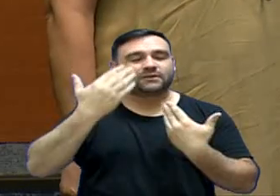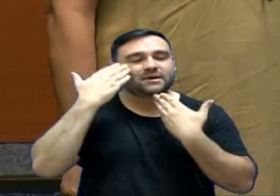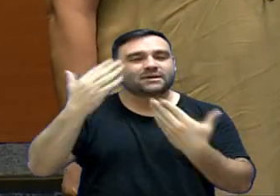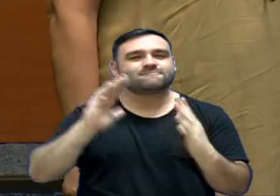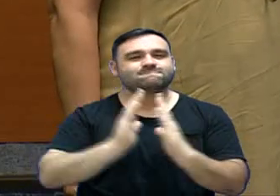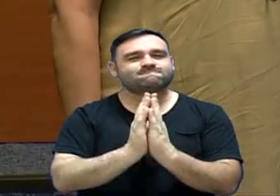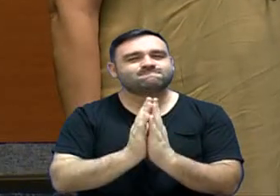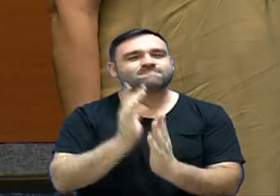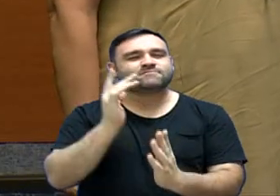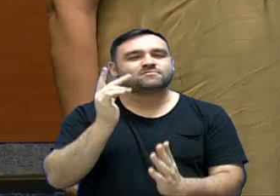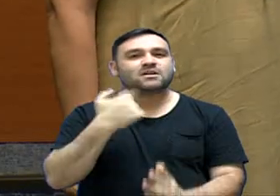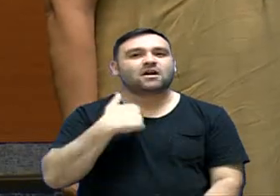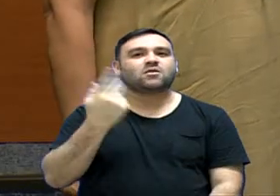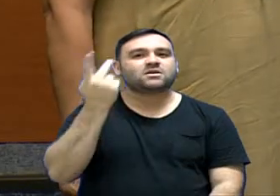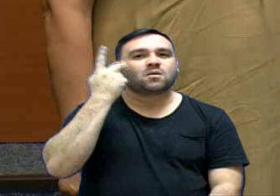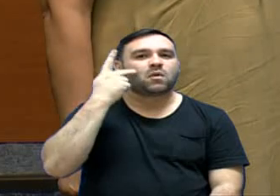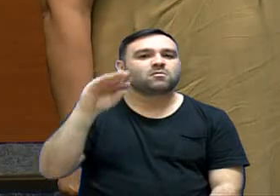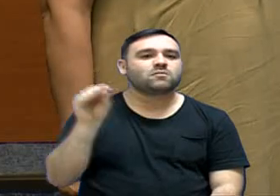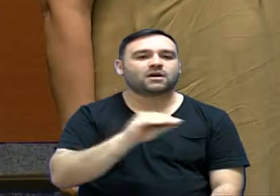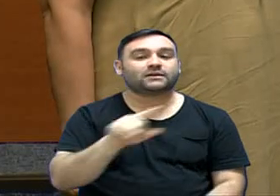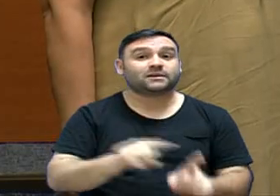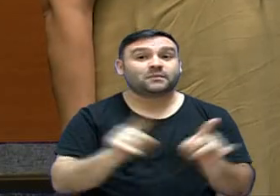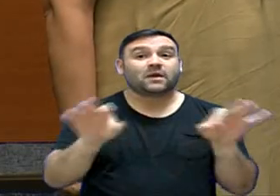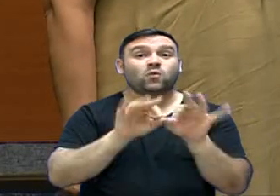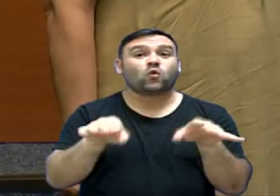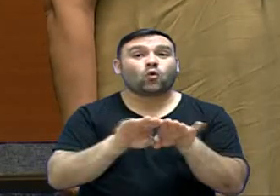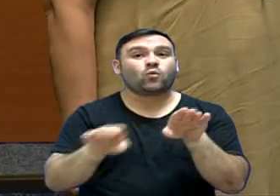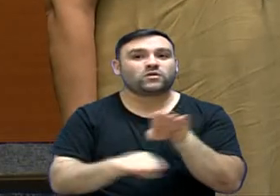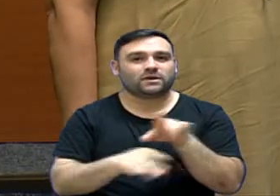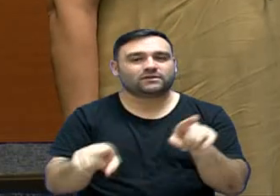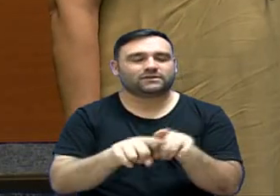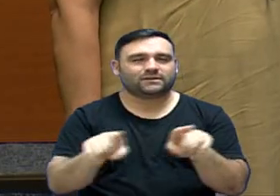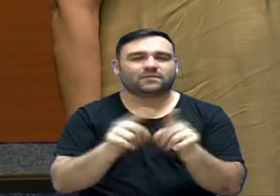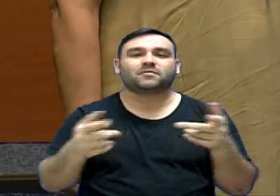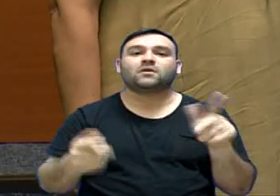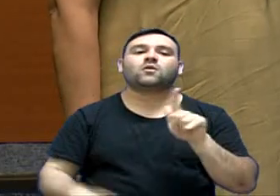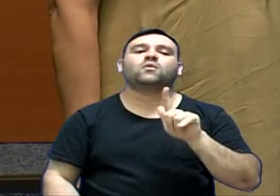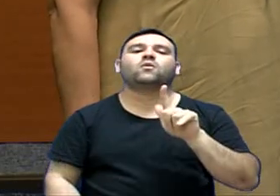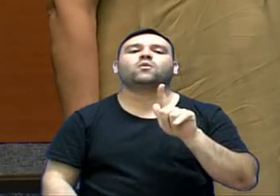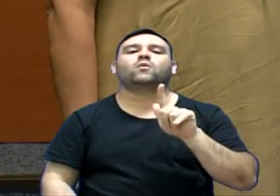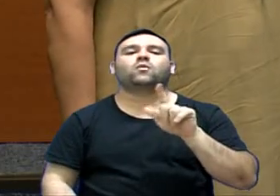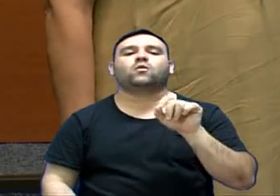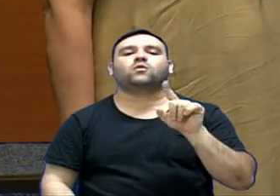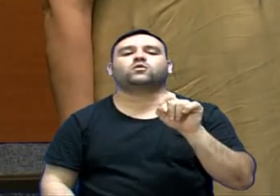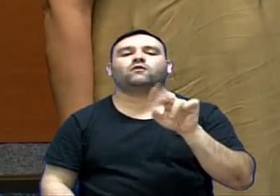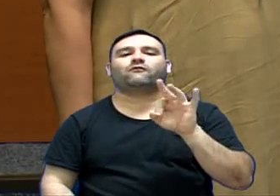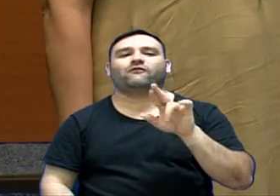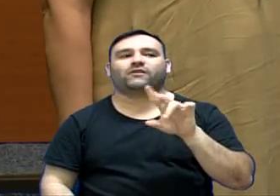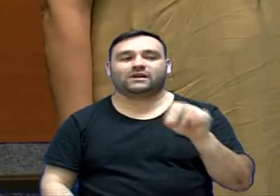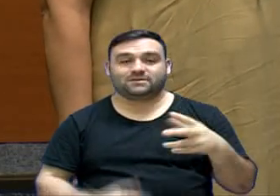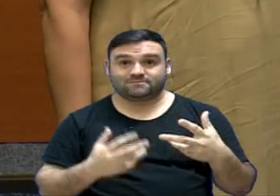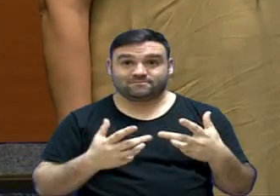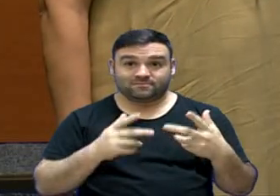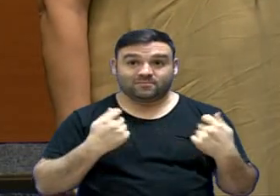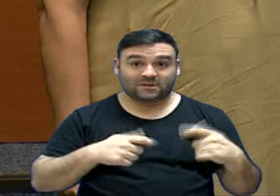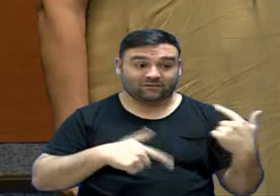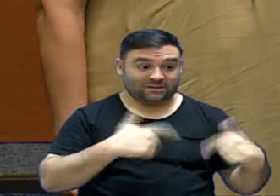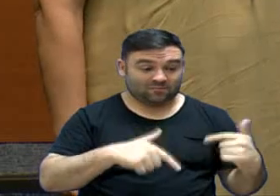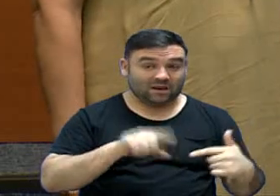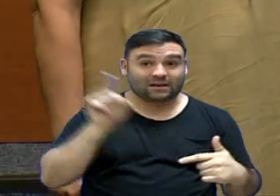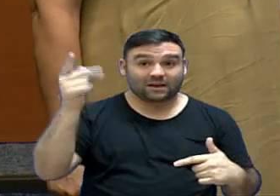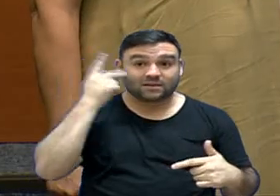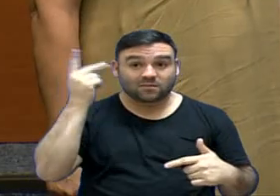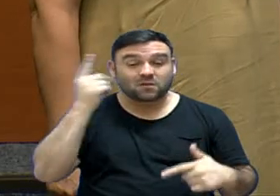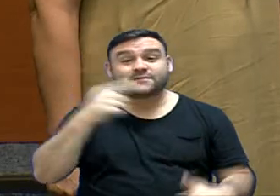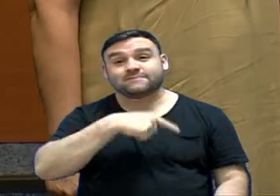O senhor vinha de São Paulo. E humildade, viu? O doutor Godofredo segurava as pontas aqui, ele tinha que trabalhar lá em São